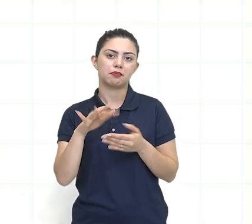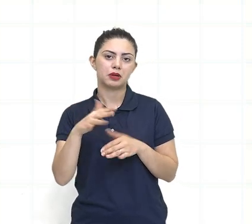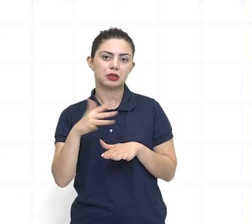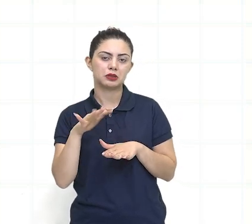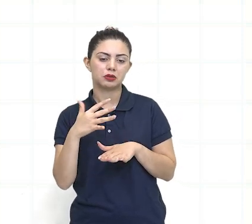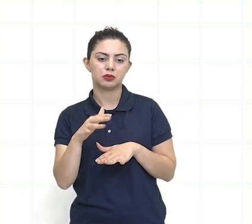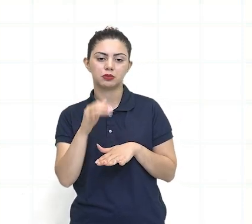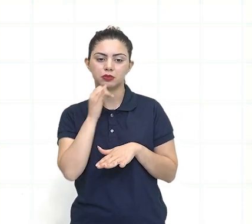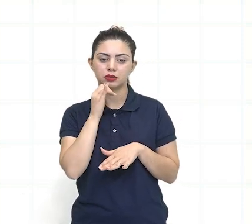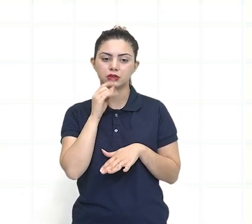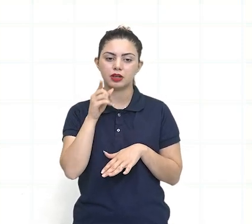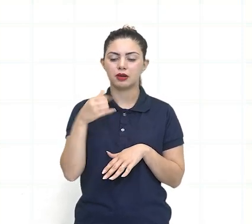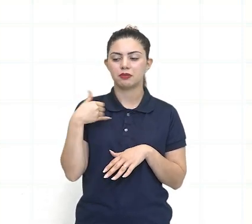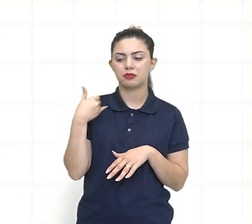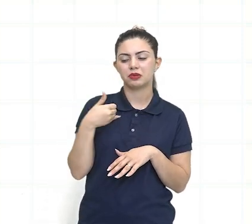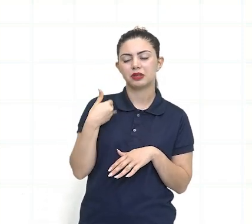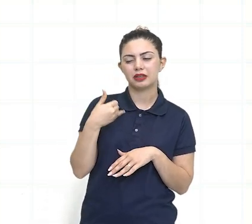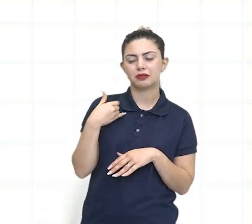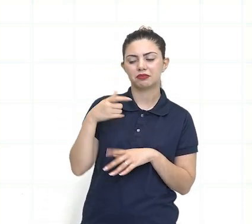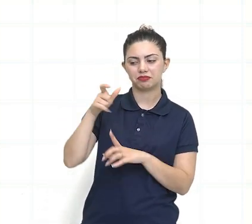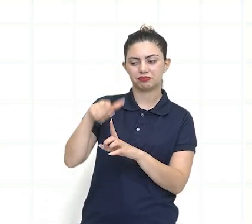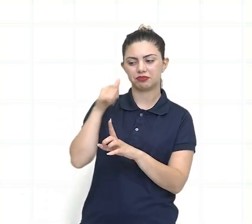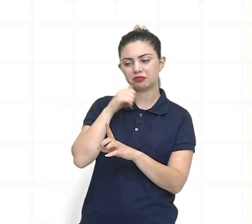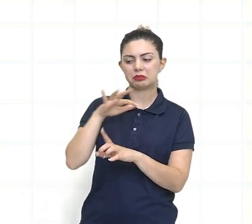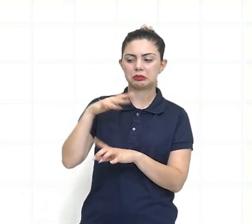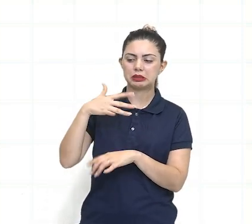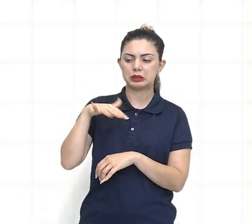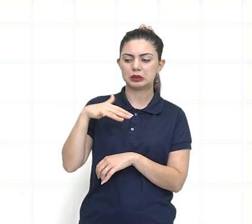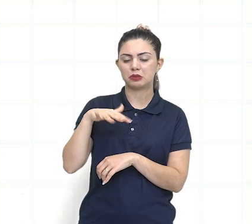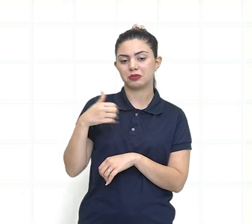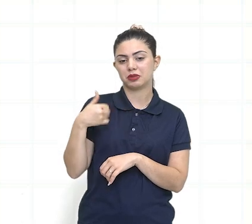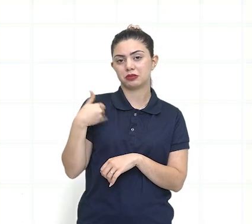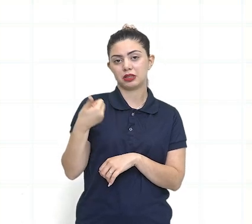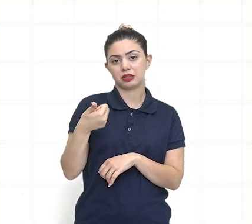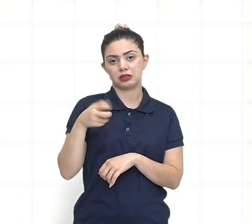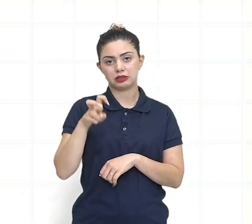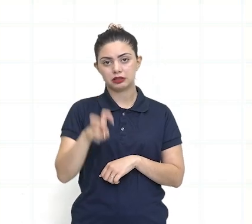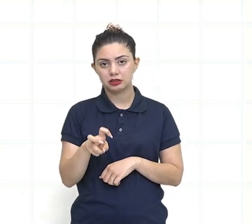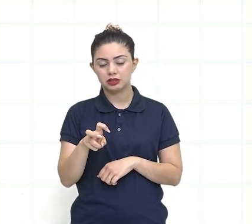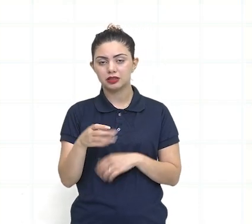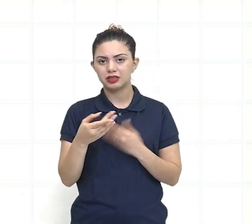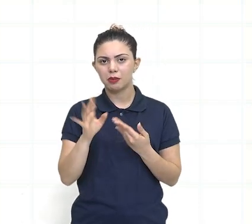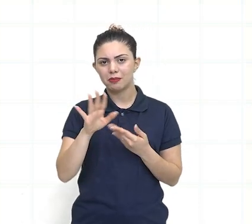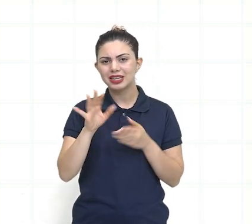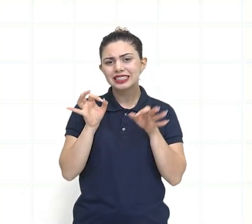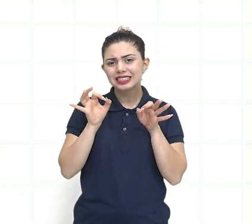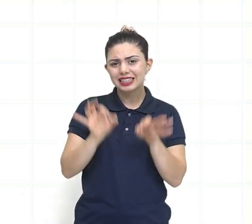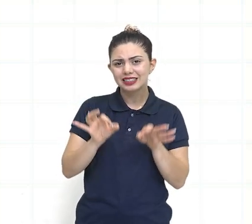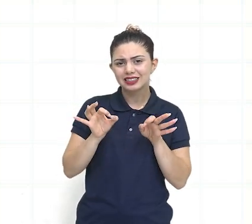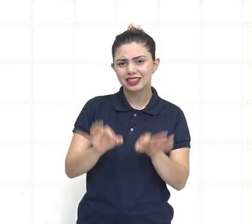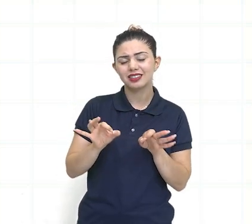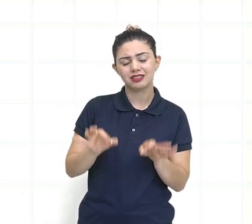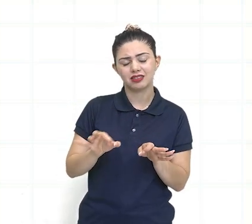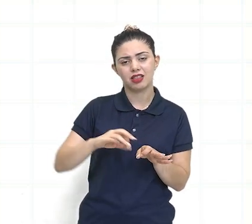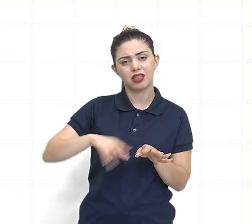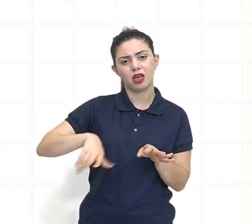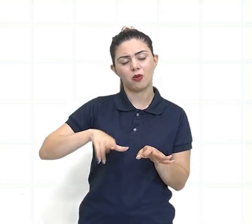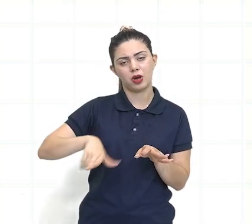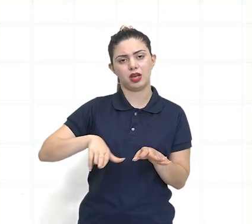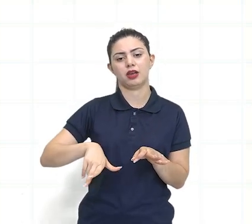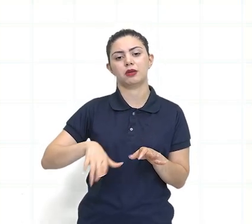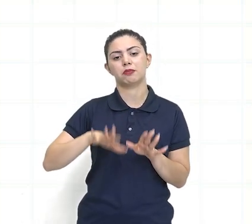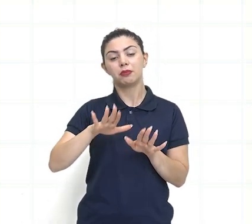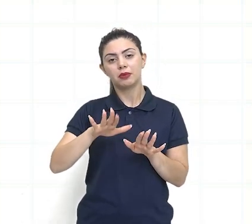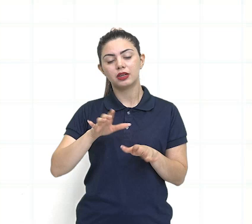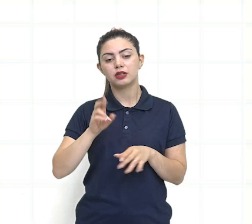Quando eu digo ela deve ter uns 15 anos, eu não estou precisando exatamente se ela